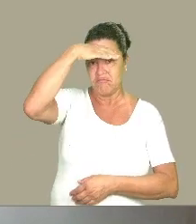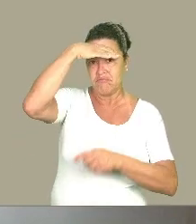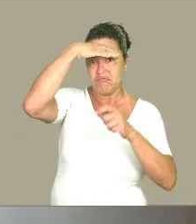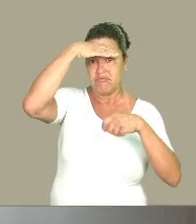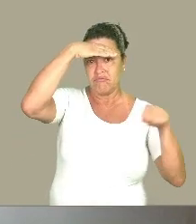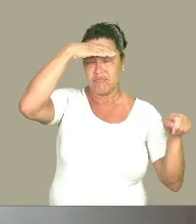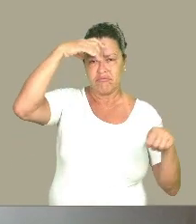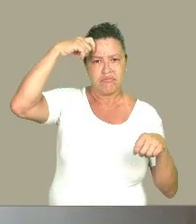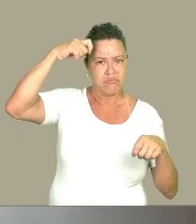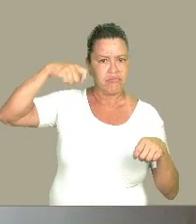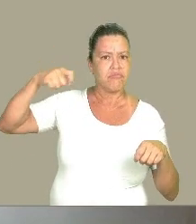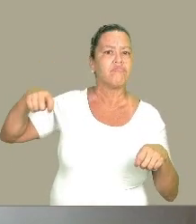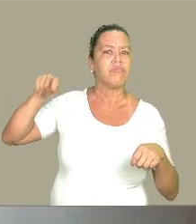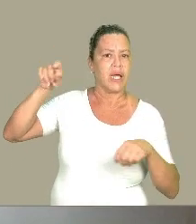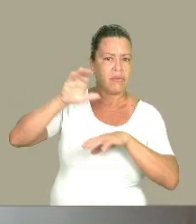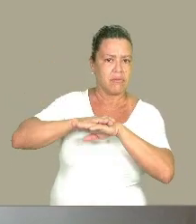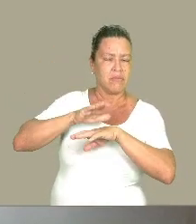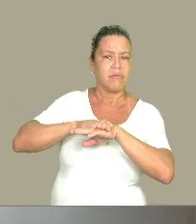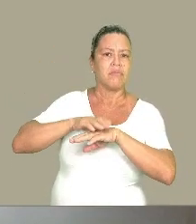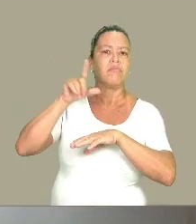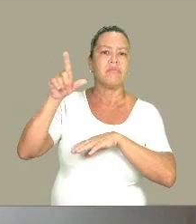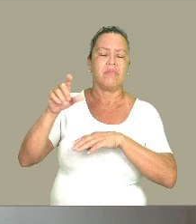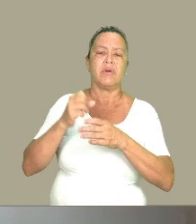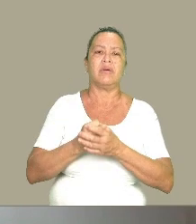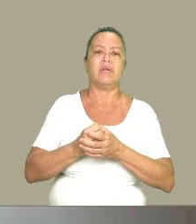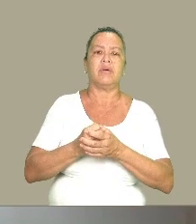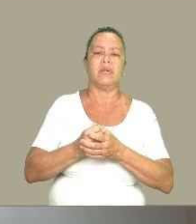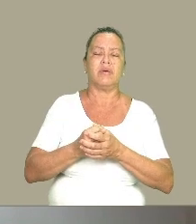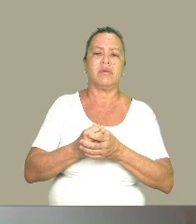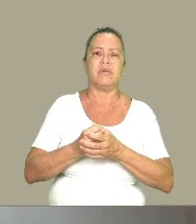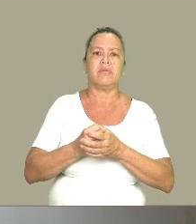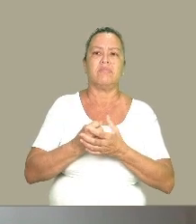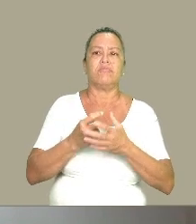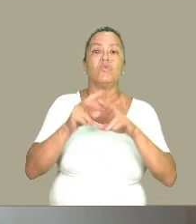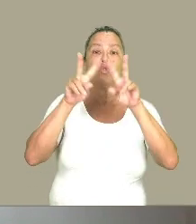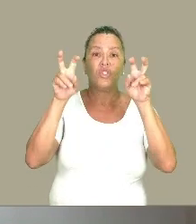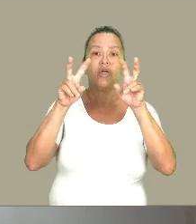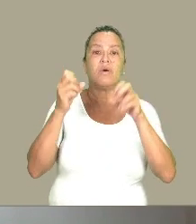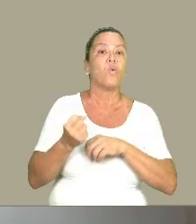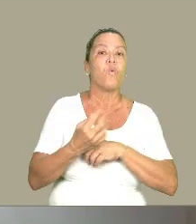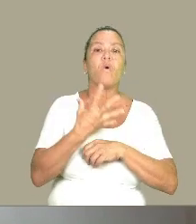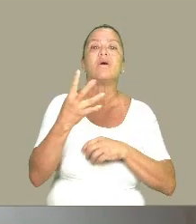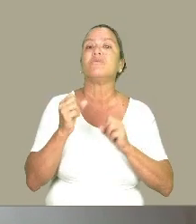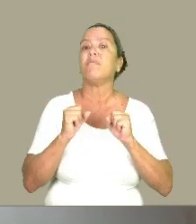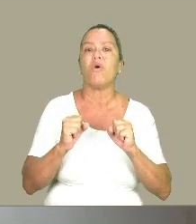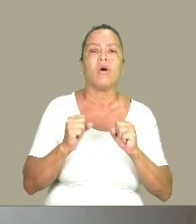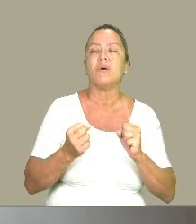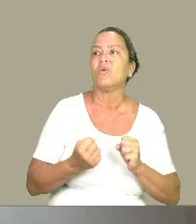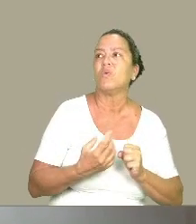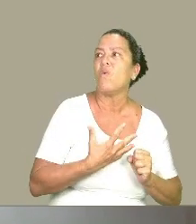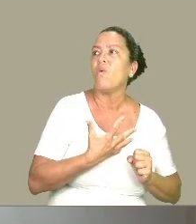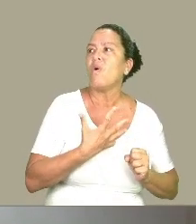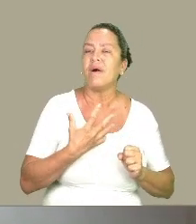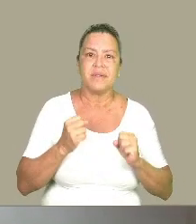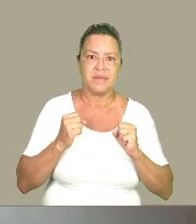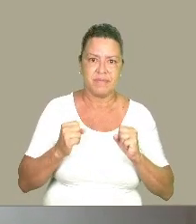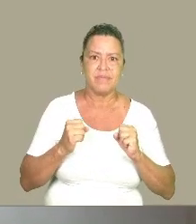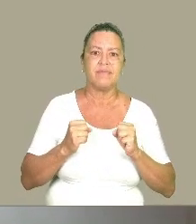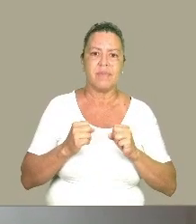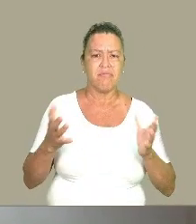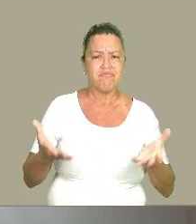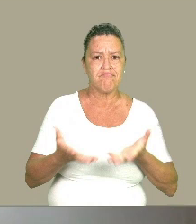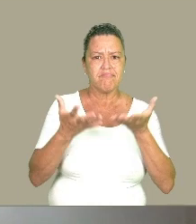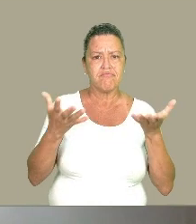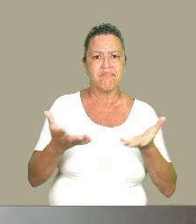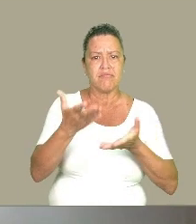que tem como título Quanto Puderes. É uma mensagem extensa, muito interessante, que estimula